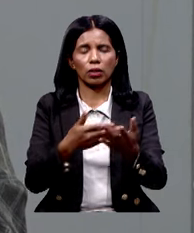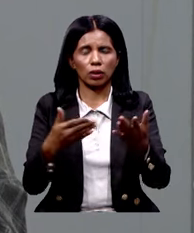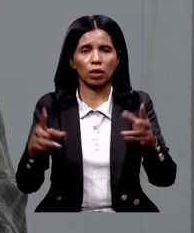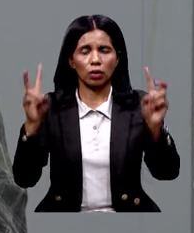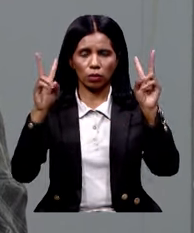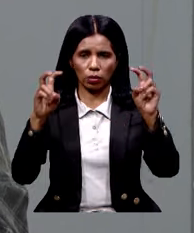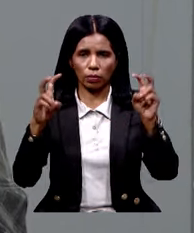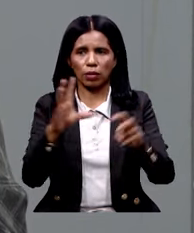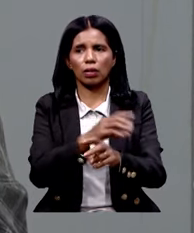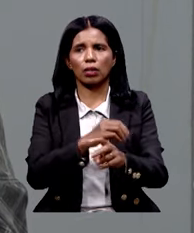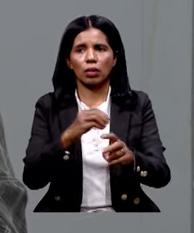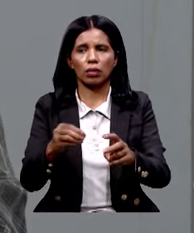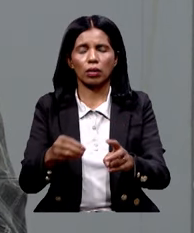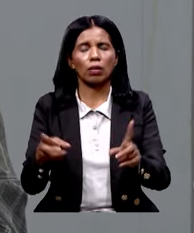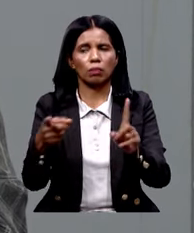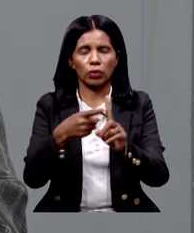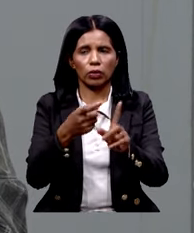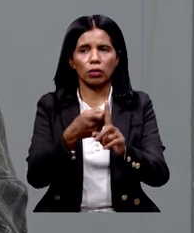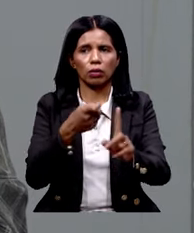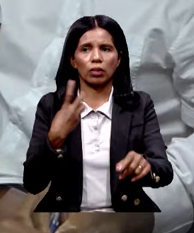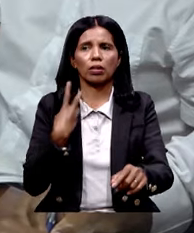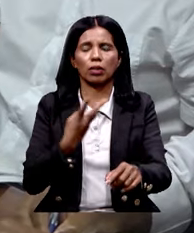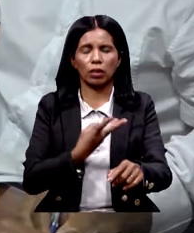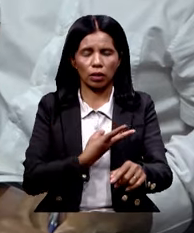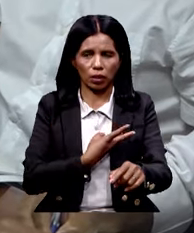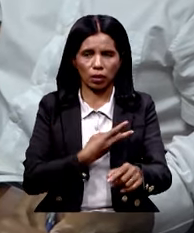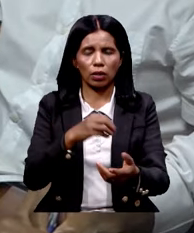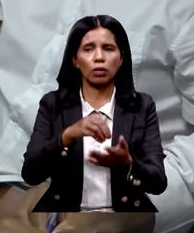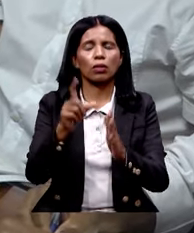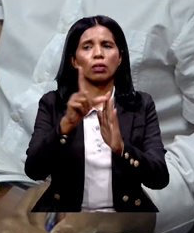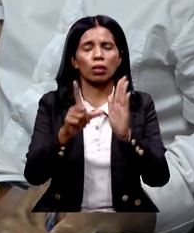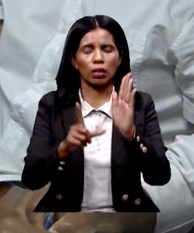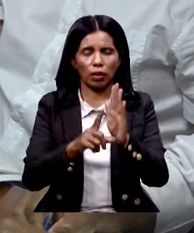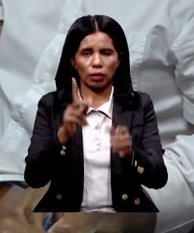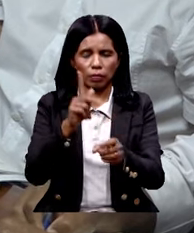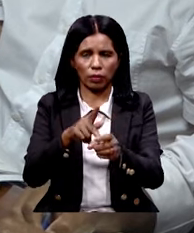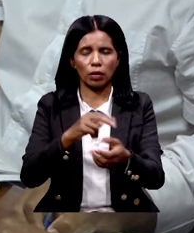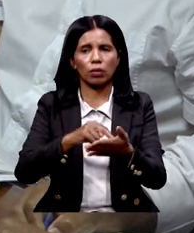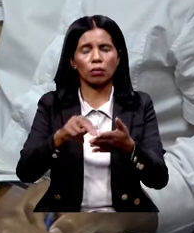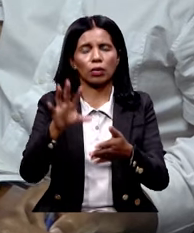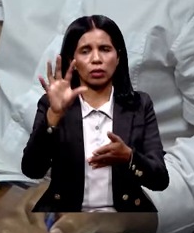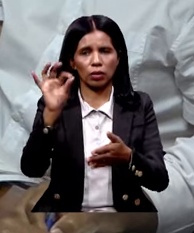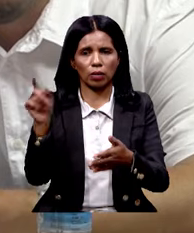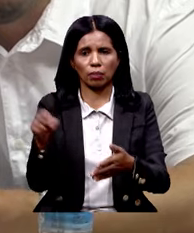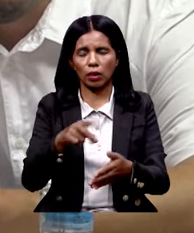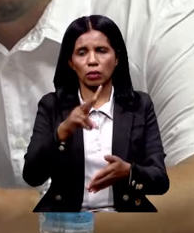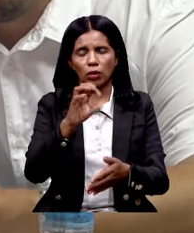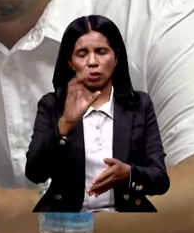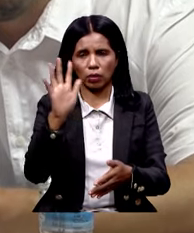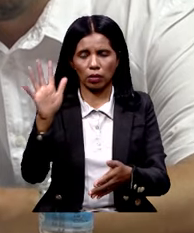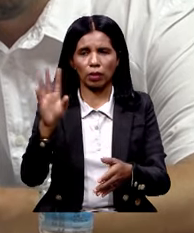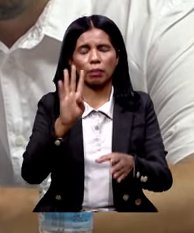né efeito positivo mais outro e tem investimento Tuir Lei Fundo Petrolífero, número CIA, para Rijun Rua Lima,